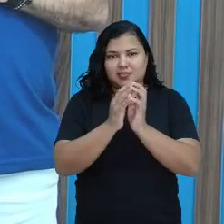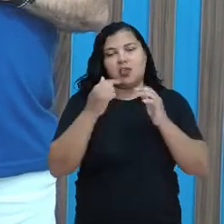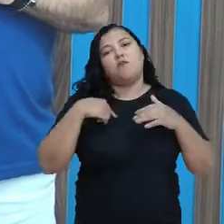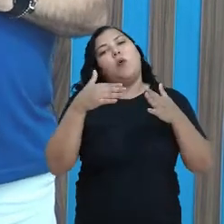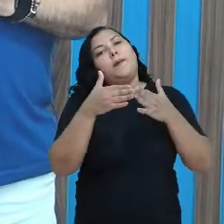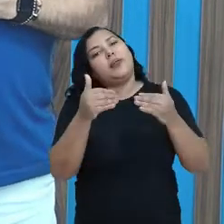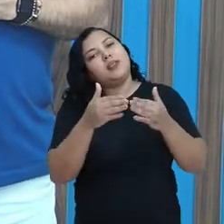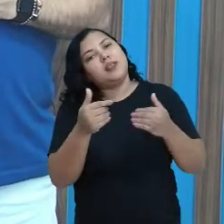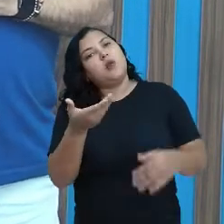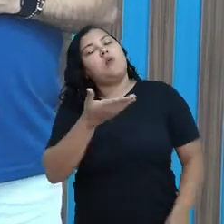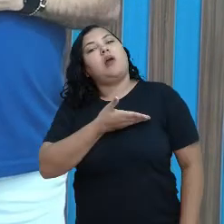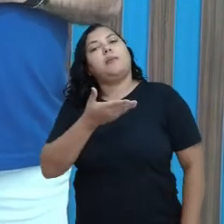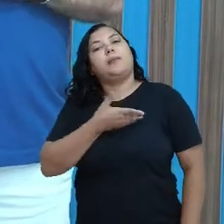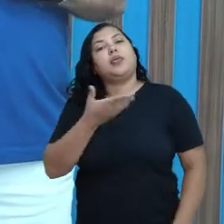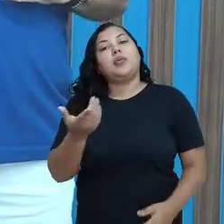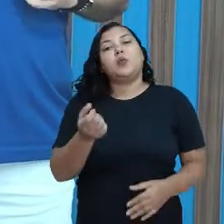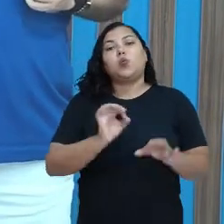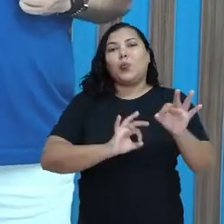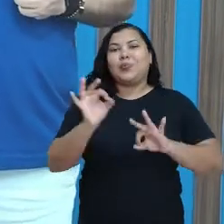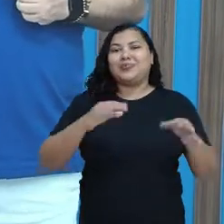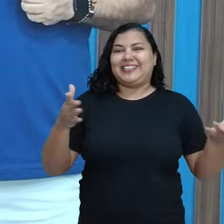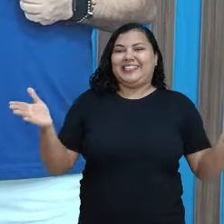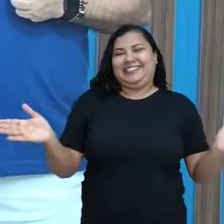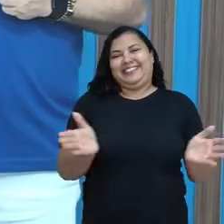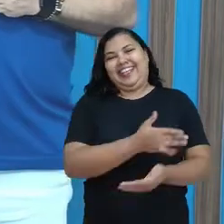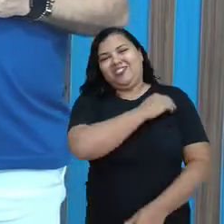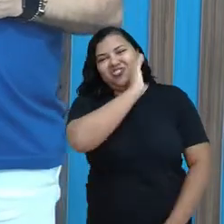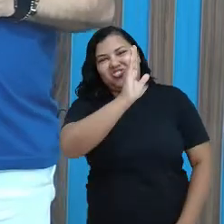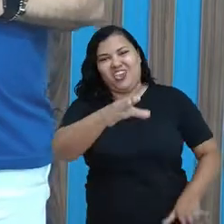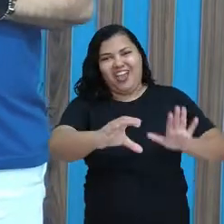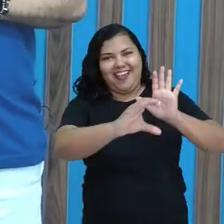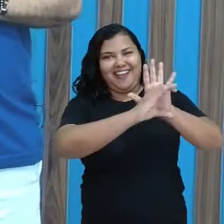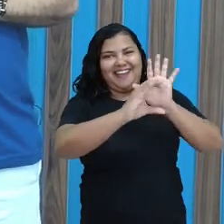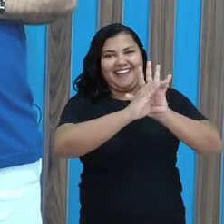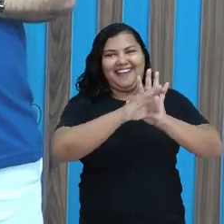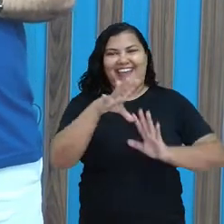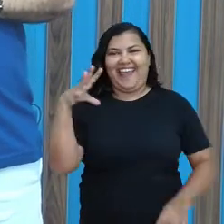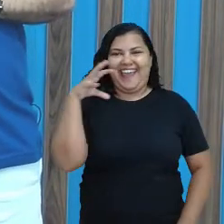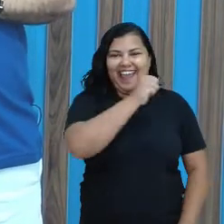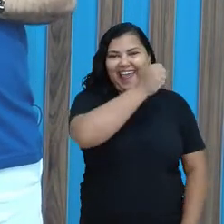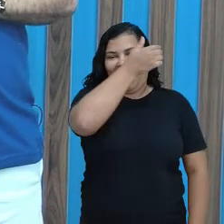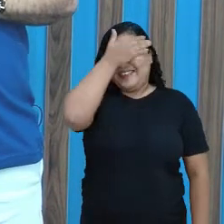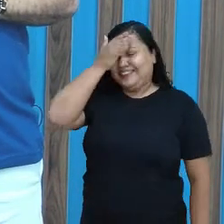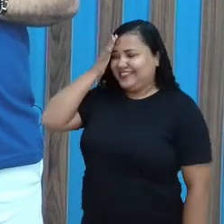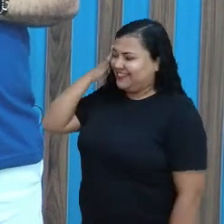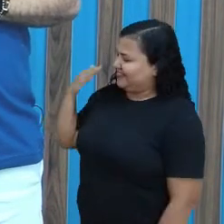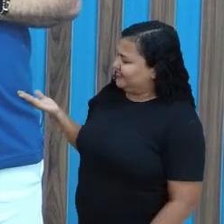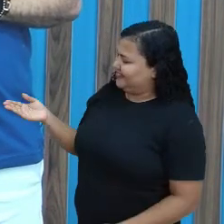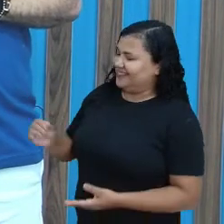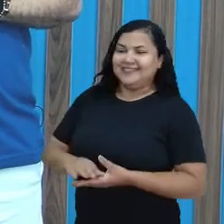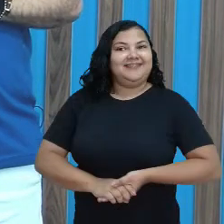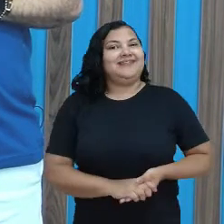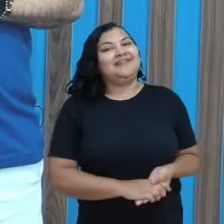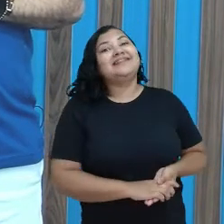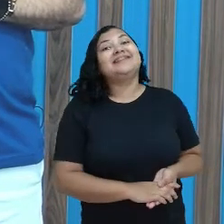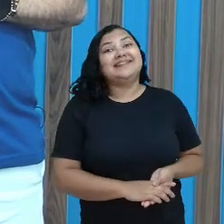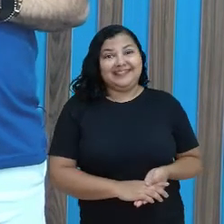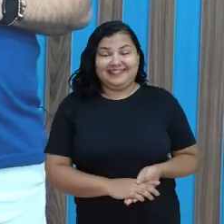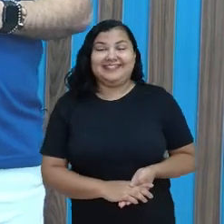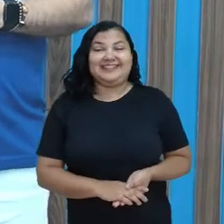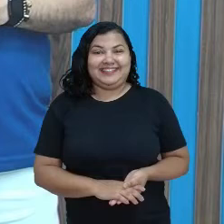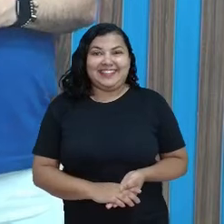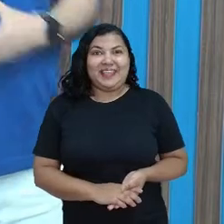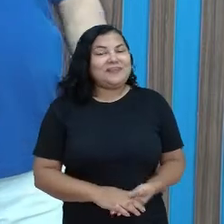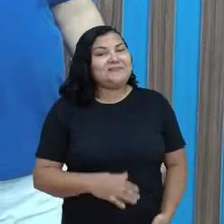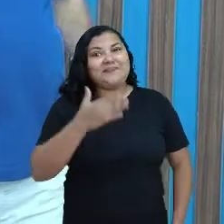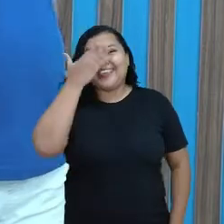pedir para o nosso colega de produção, ele foi mais rápido aí, Devinho, já colocou aqui no canto da tela os QR